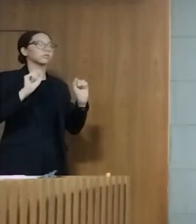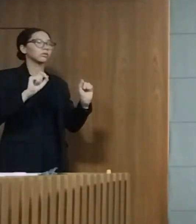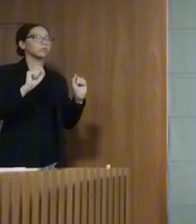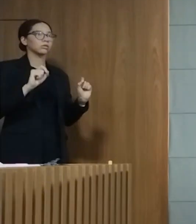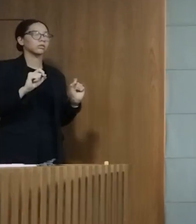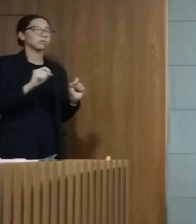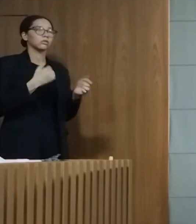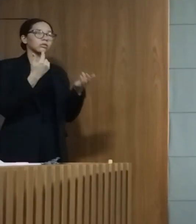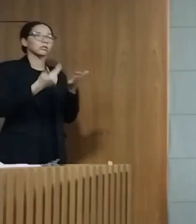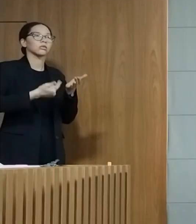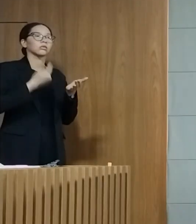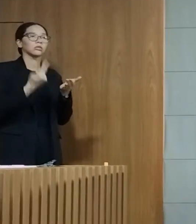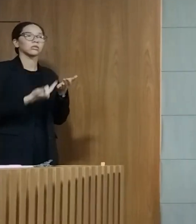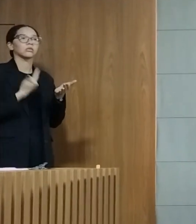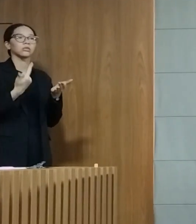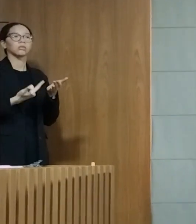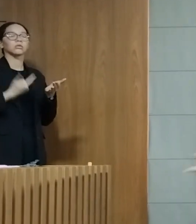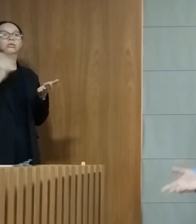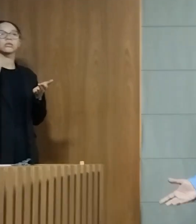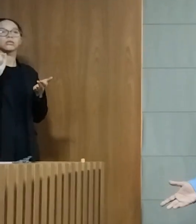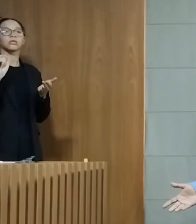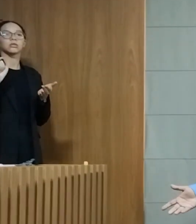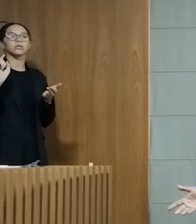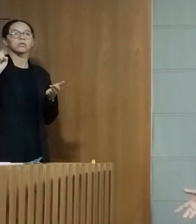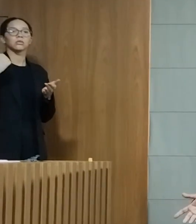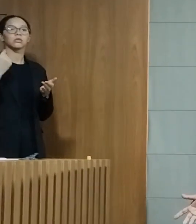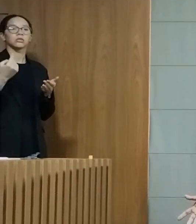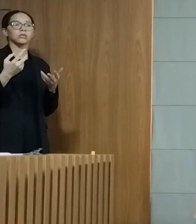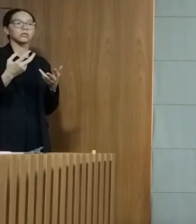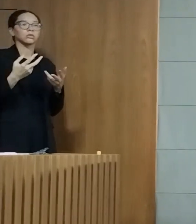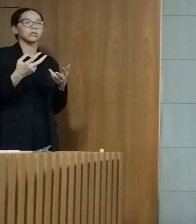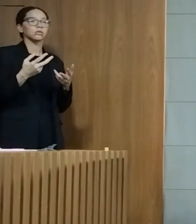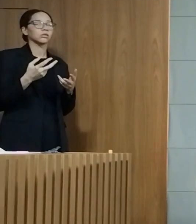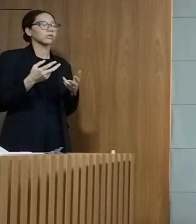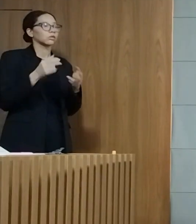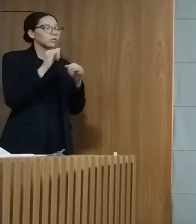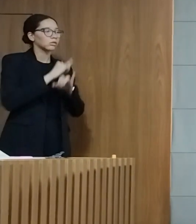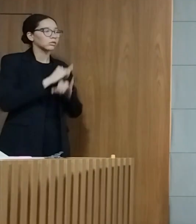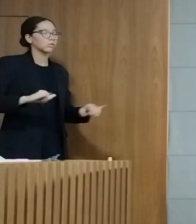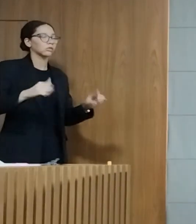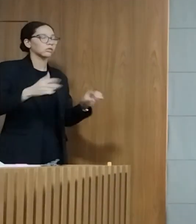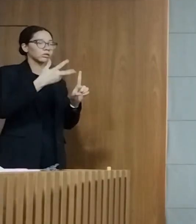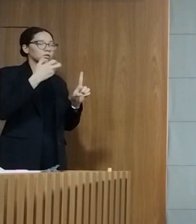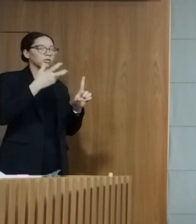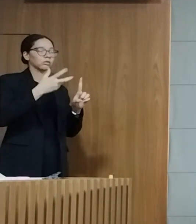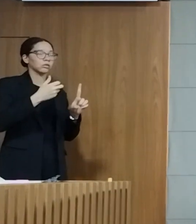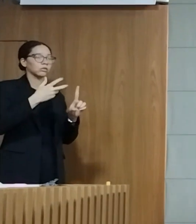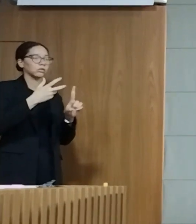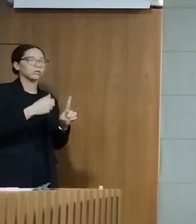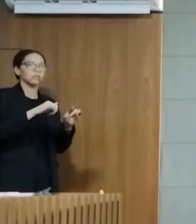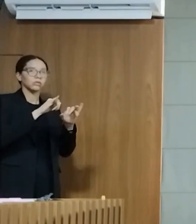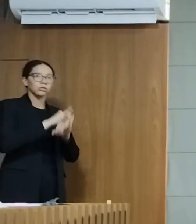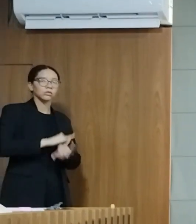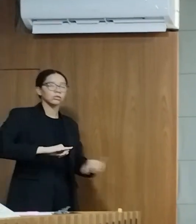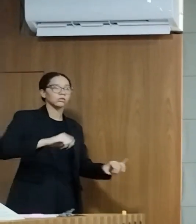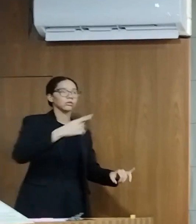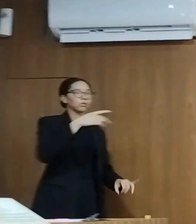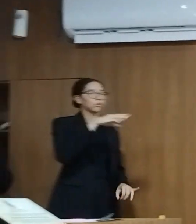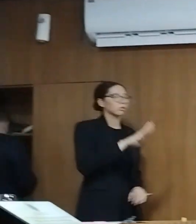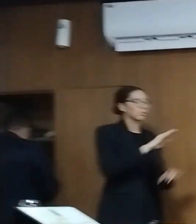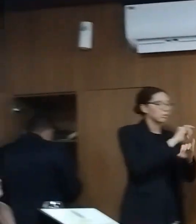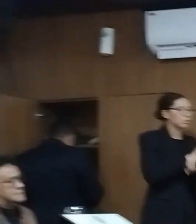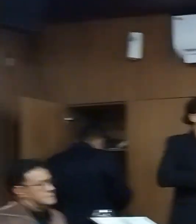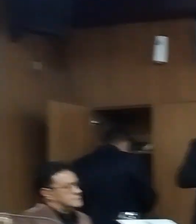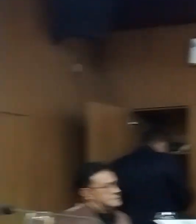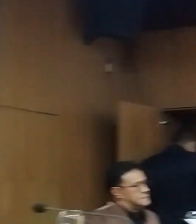esta obra, ela é o que nós chamamos de teologia pública. E o que é a teologia pública? É a